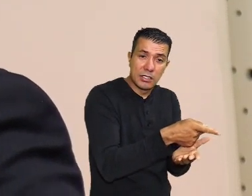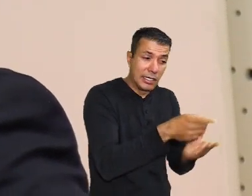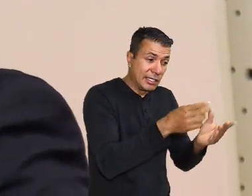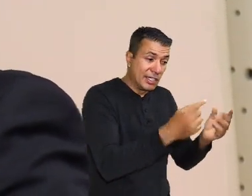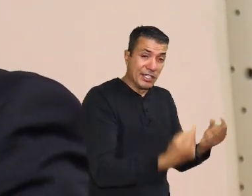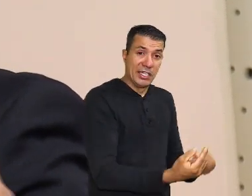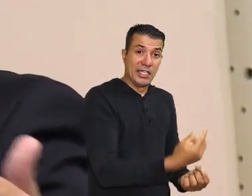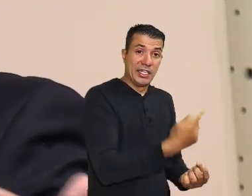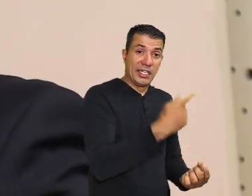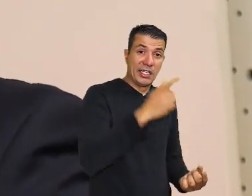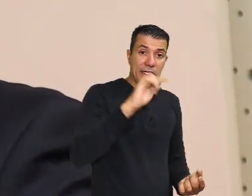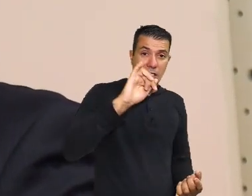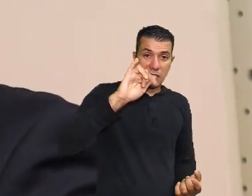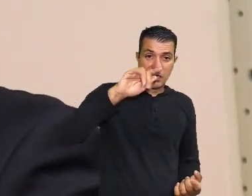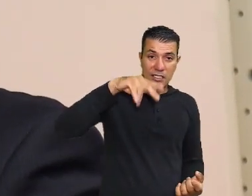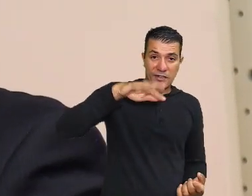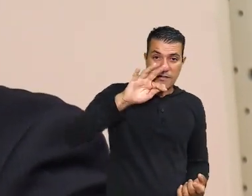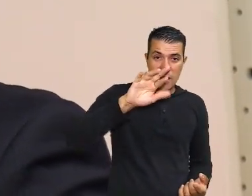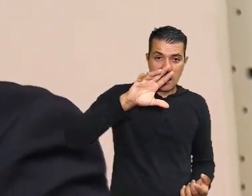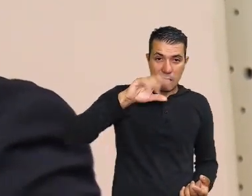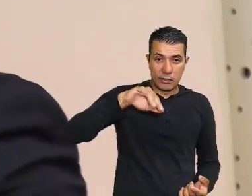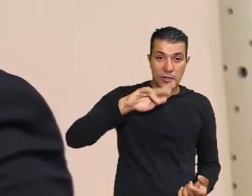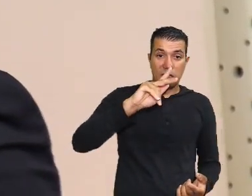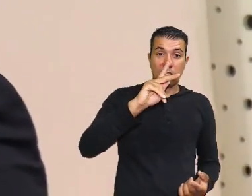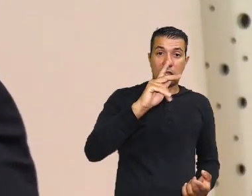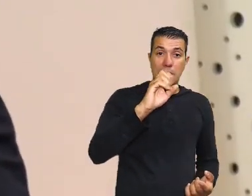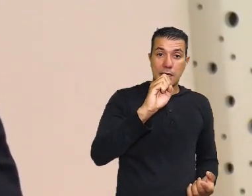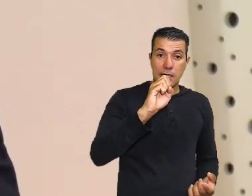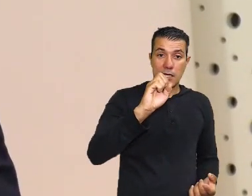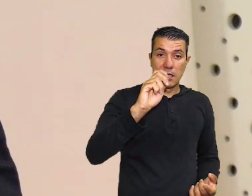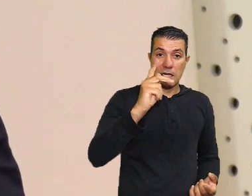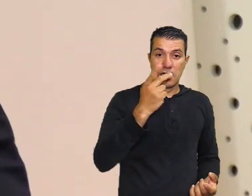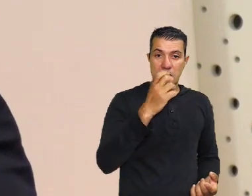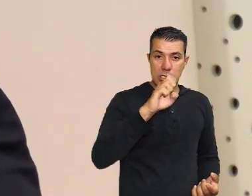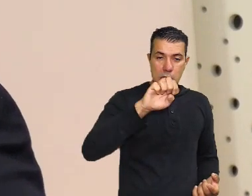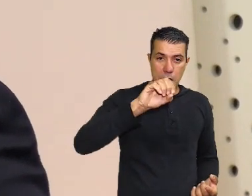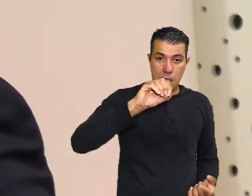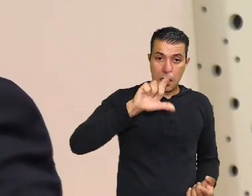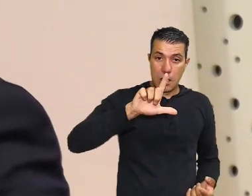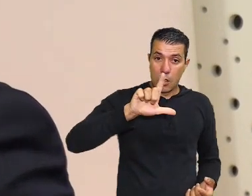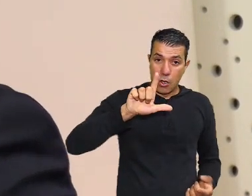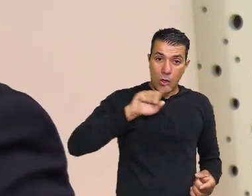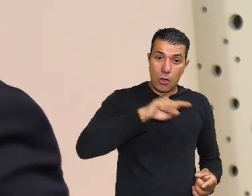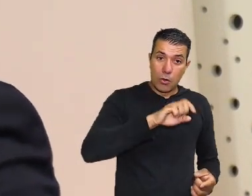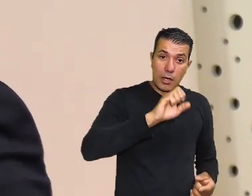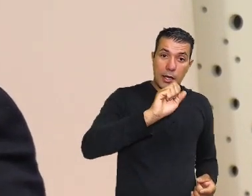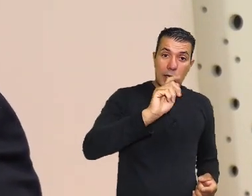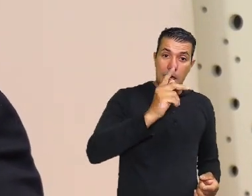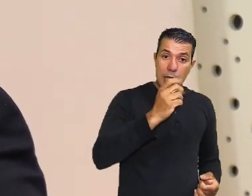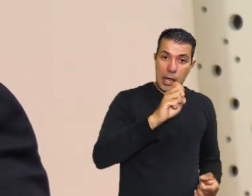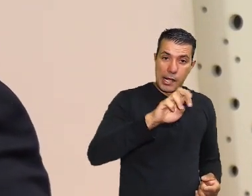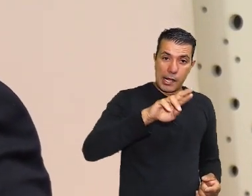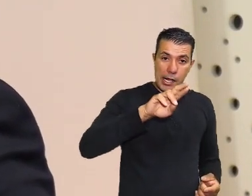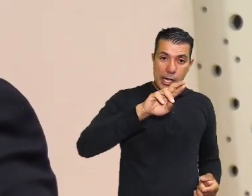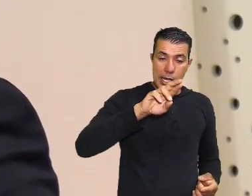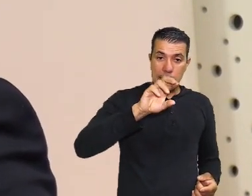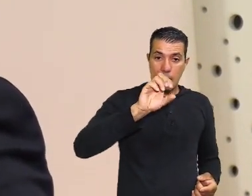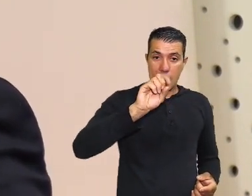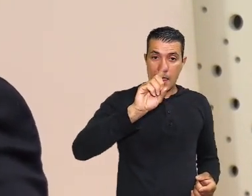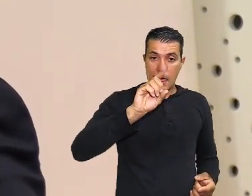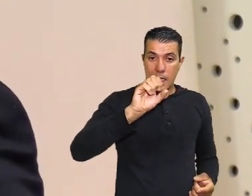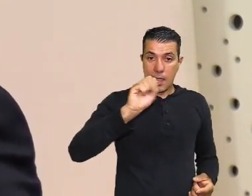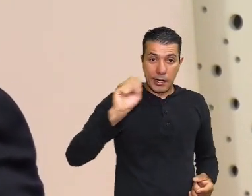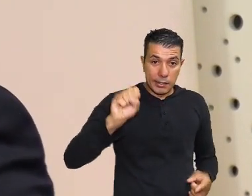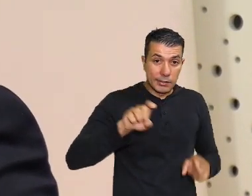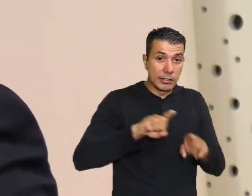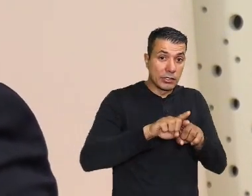você vai encontrar no Antigo Testamento Sheol e no Novo Testamento Hades. E a tradução para Sheol ou Hades é lugar onde